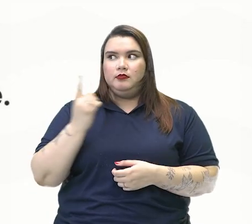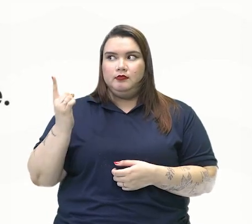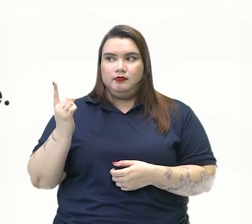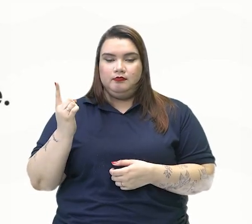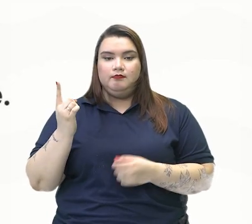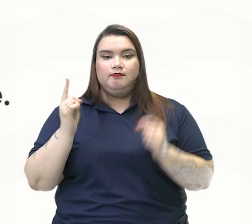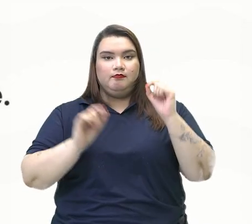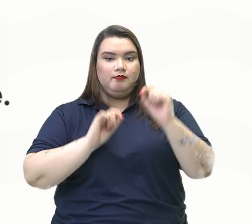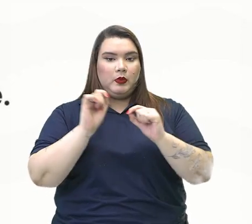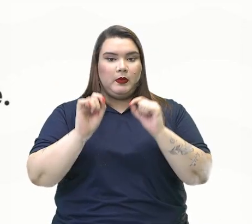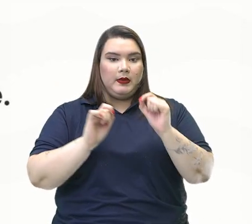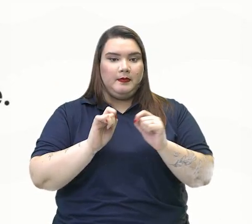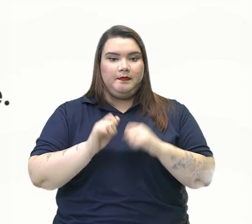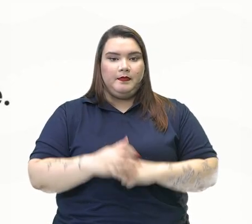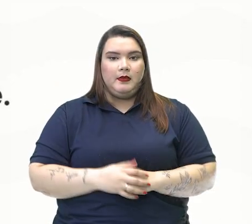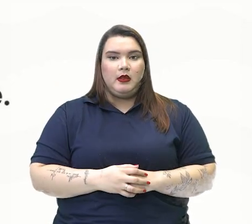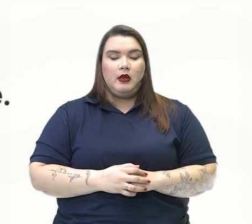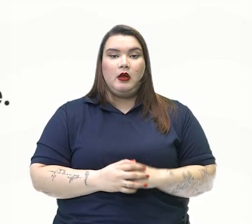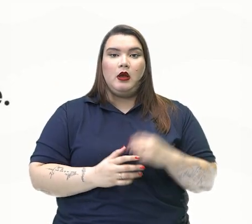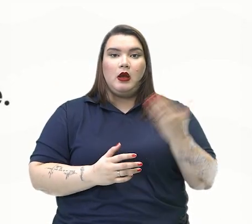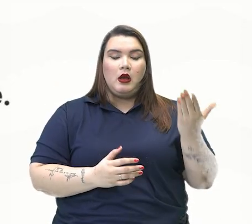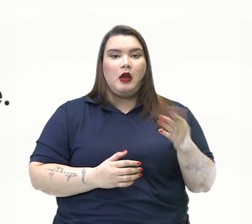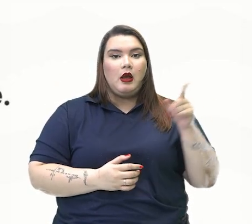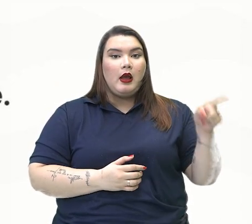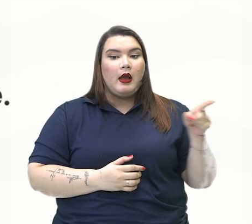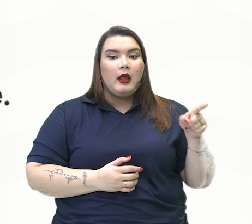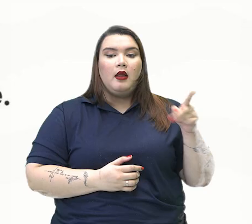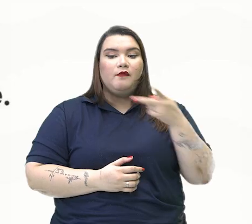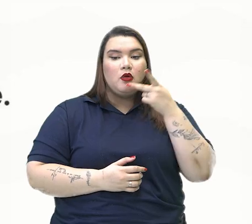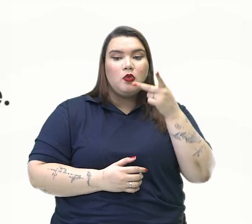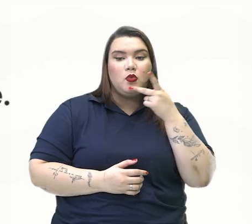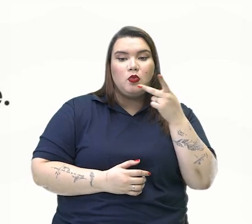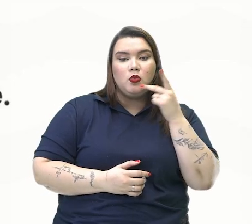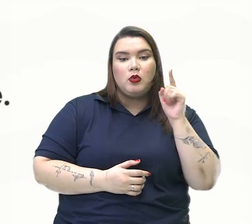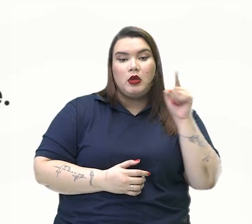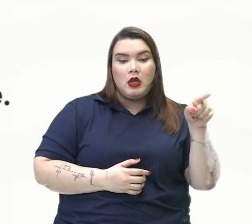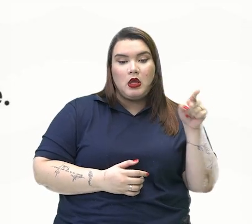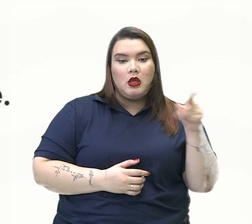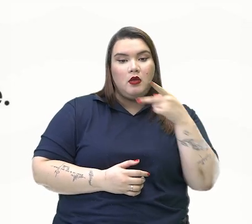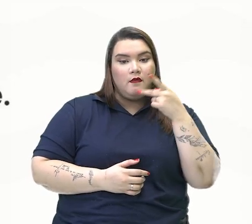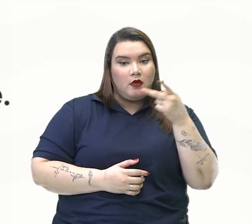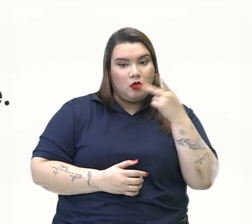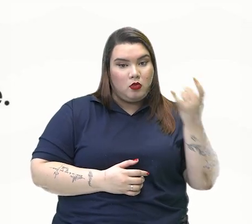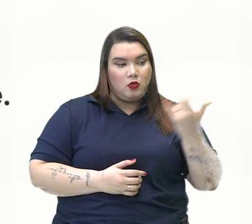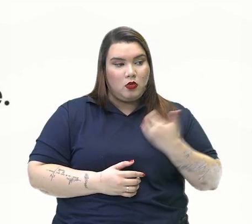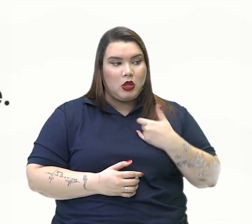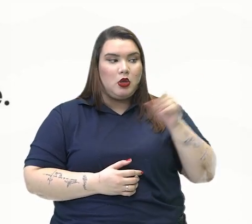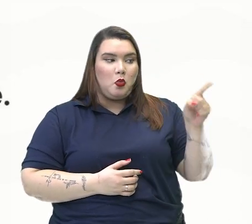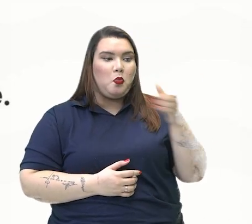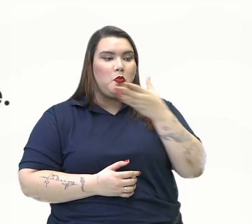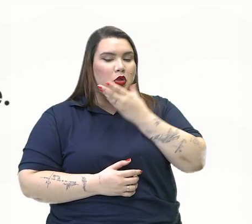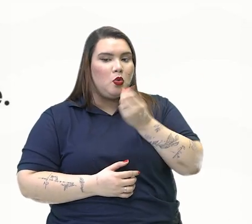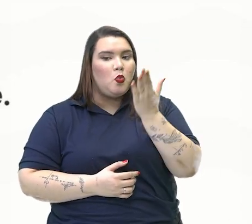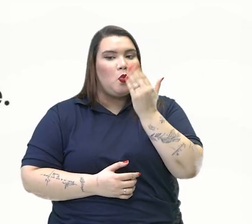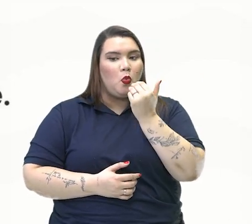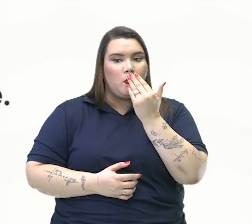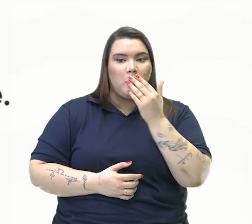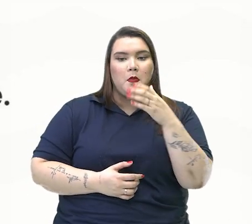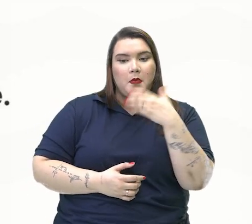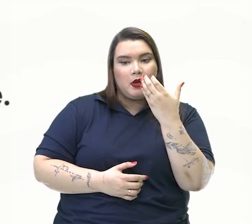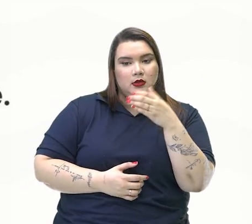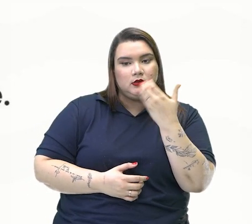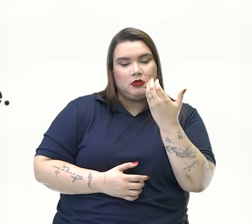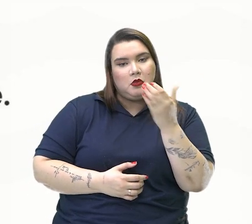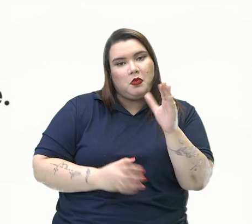ate, passado. Ela disse que ela comeu maçãs. Que ele comeu maçã, né? Ela disse que ele comeu maçãs. Ou poderia dizer, né?